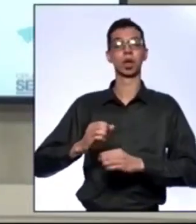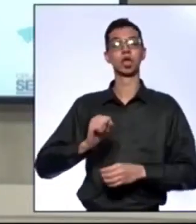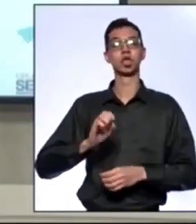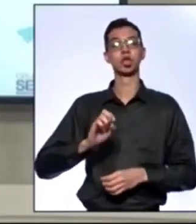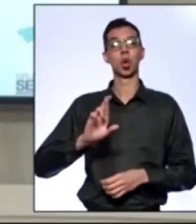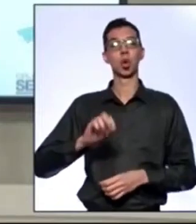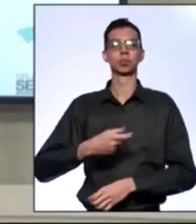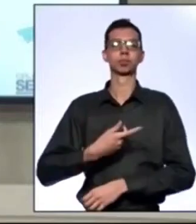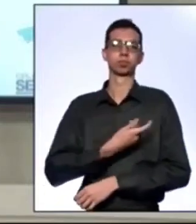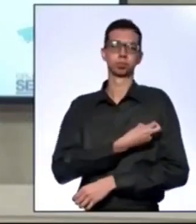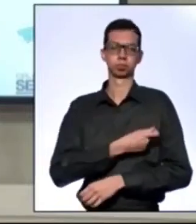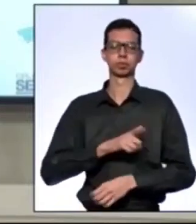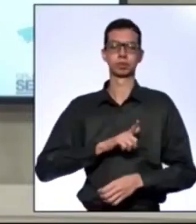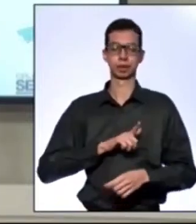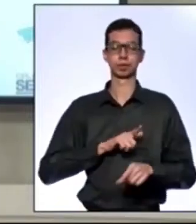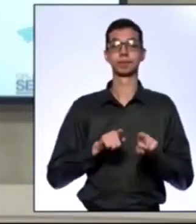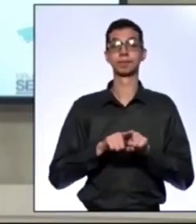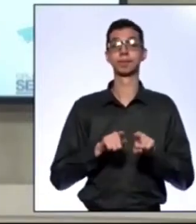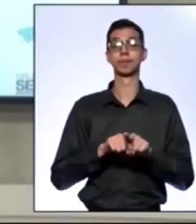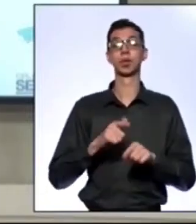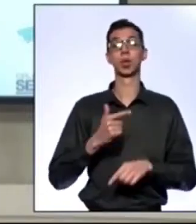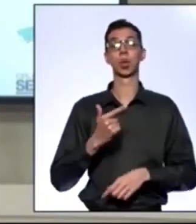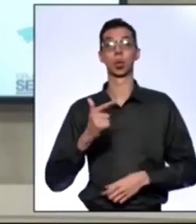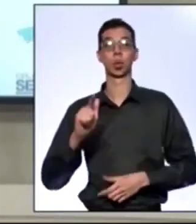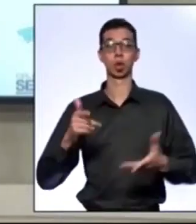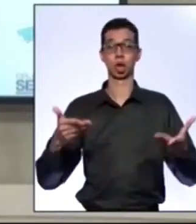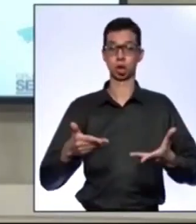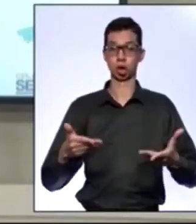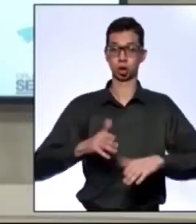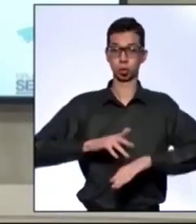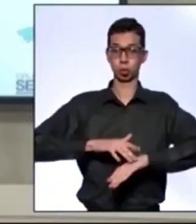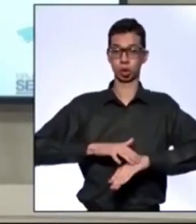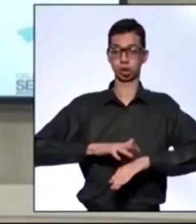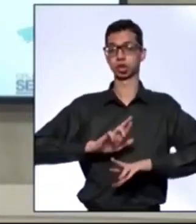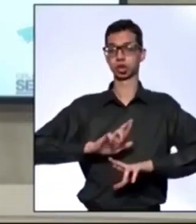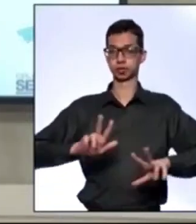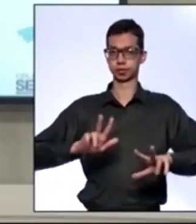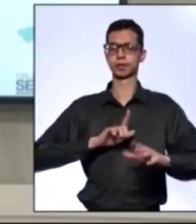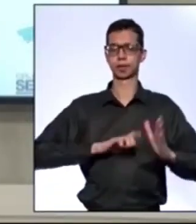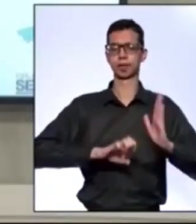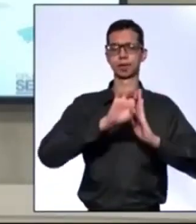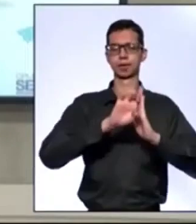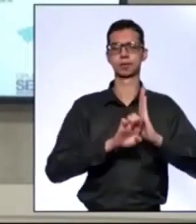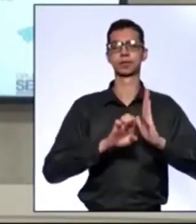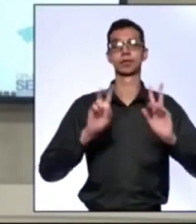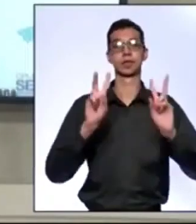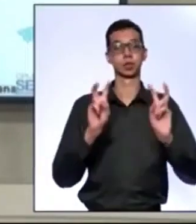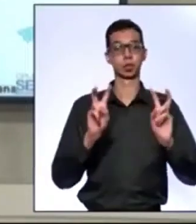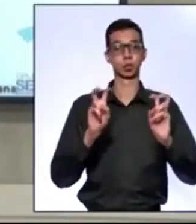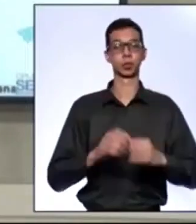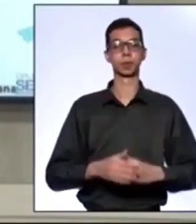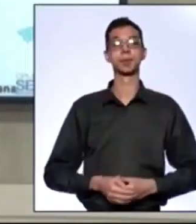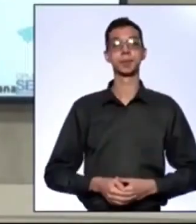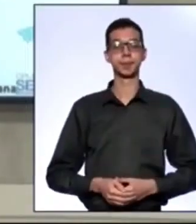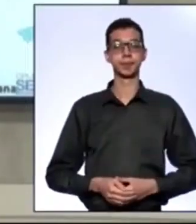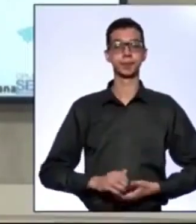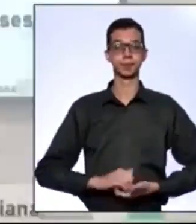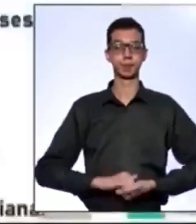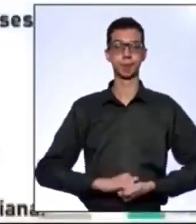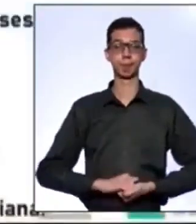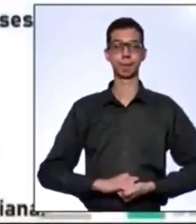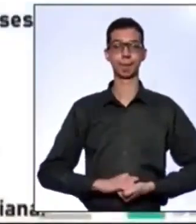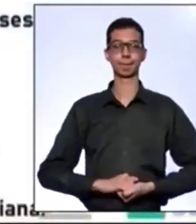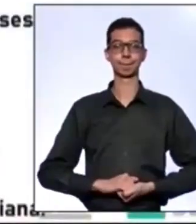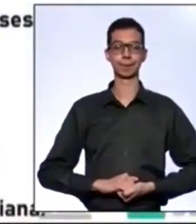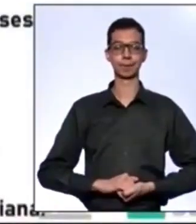de tratamento de doenças, tá? Então, existem aqui exercícios sobre o tema. Vem comigo, ó.